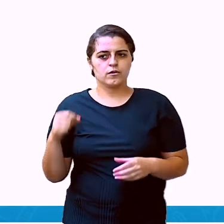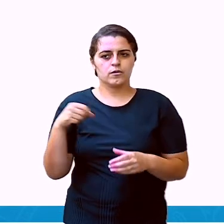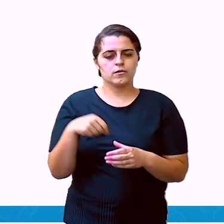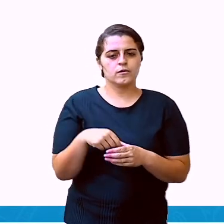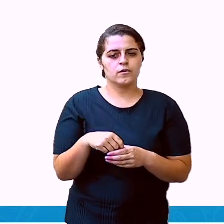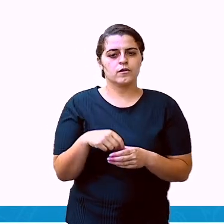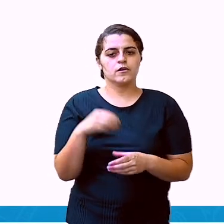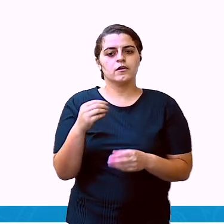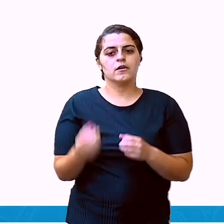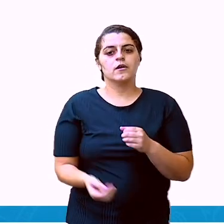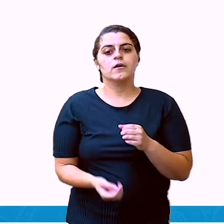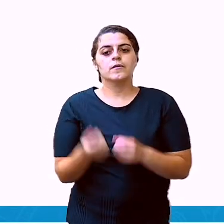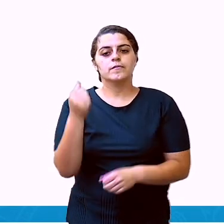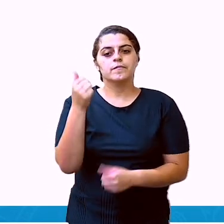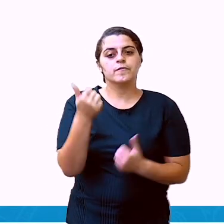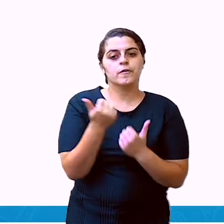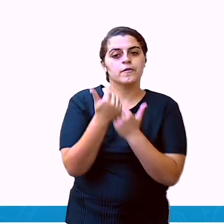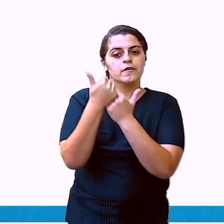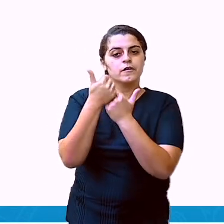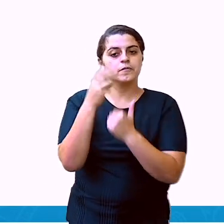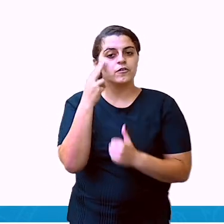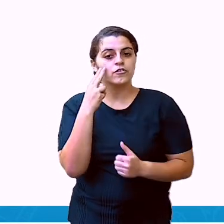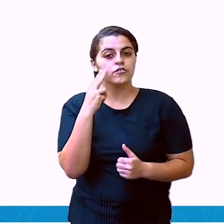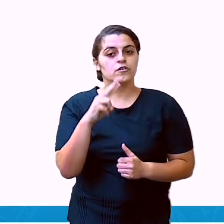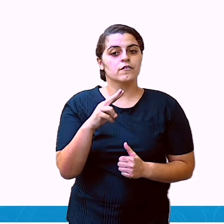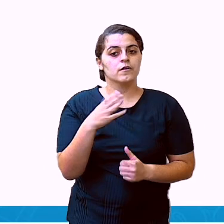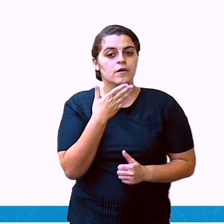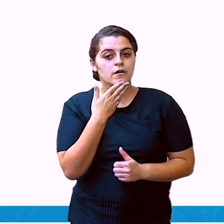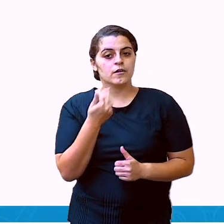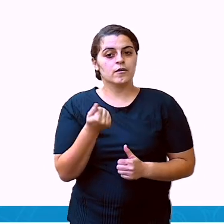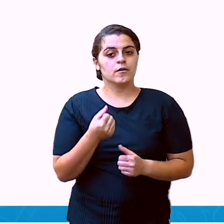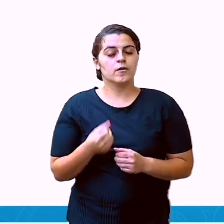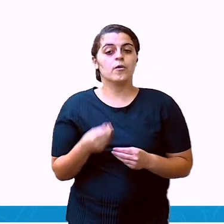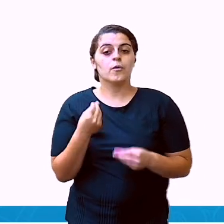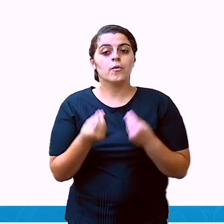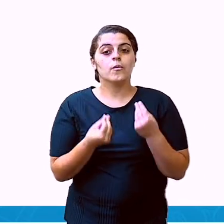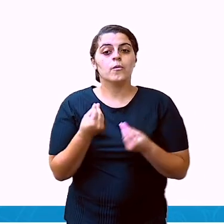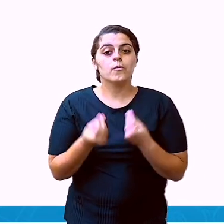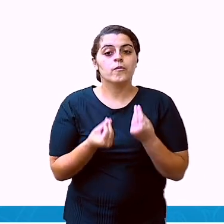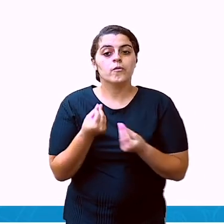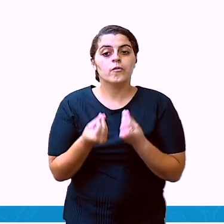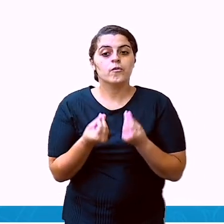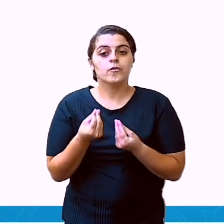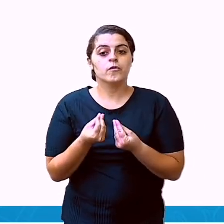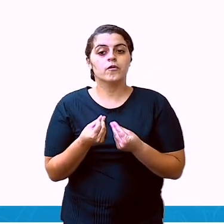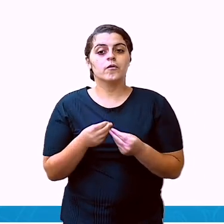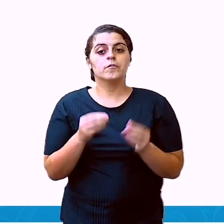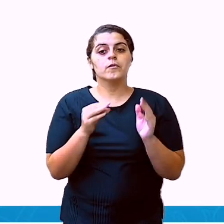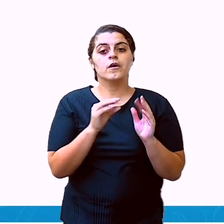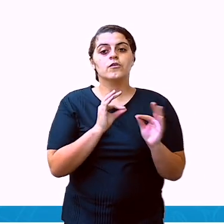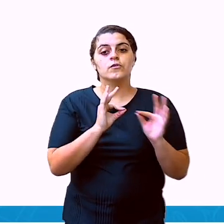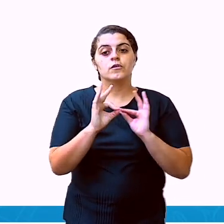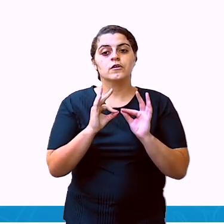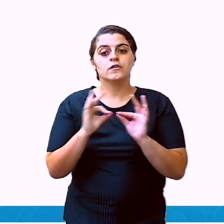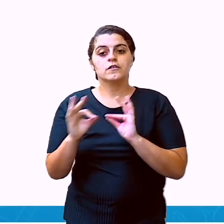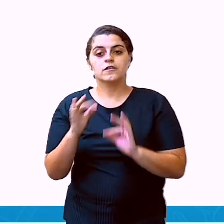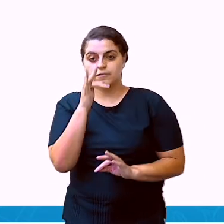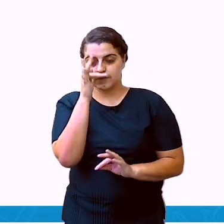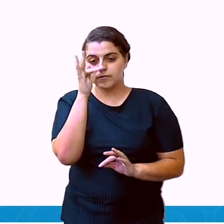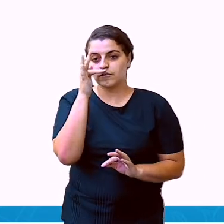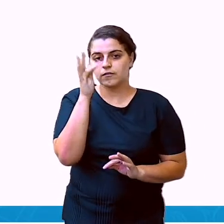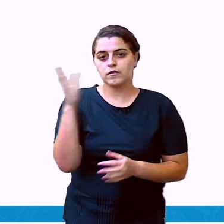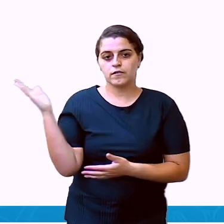coloquei apoiado para nós podermos observar como que é as suas partes. Vamos